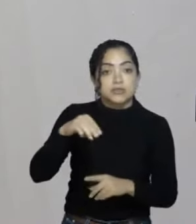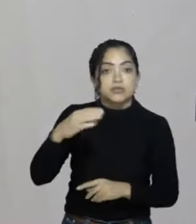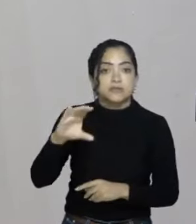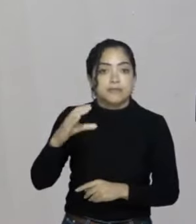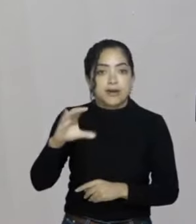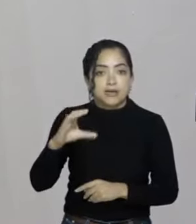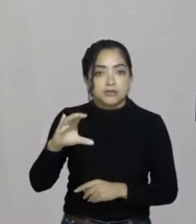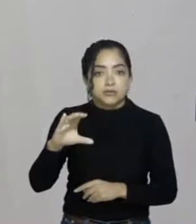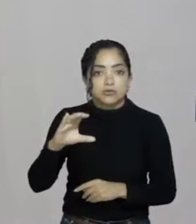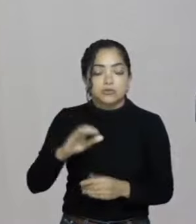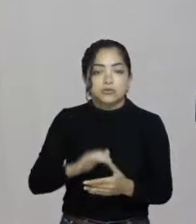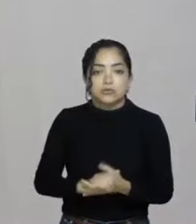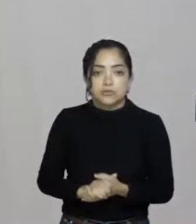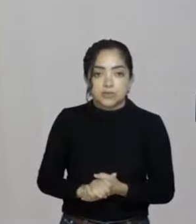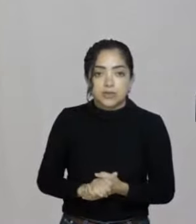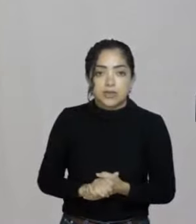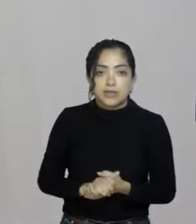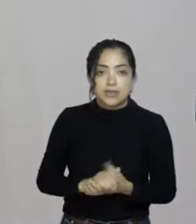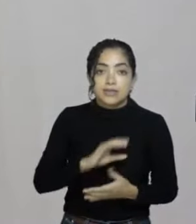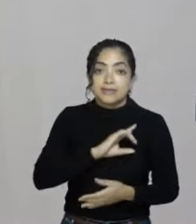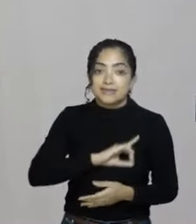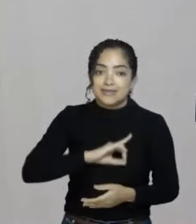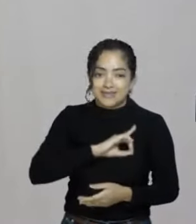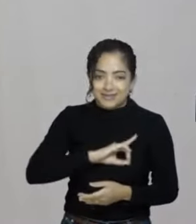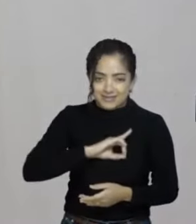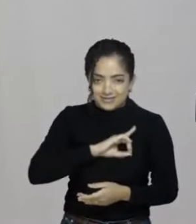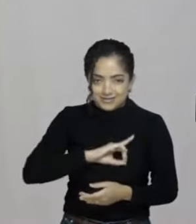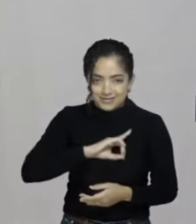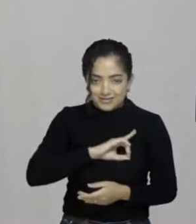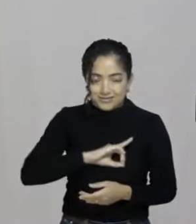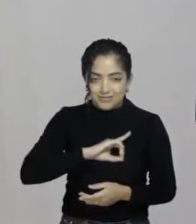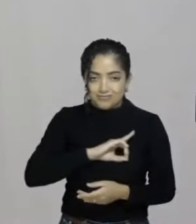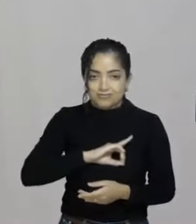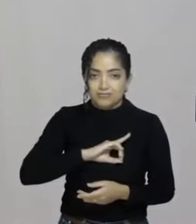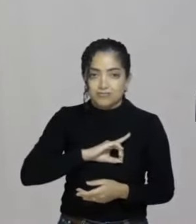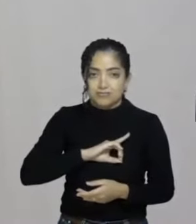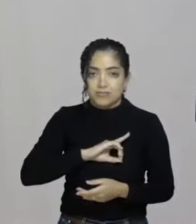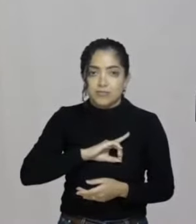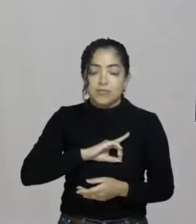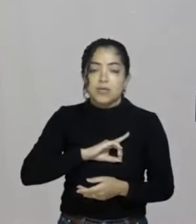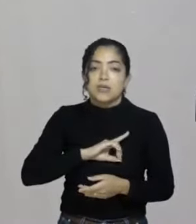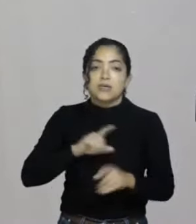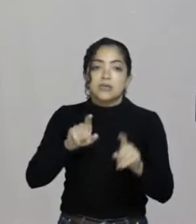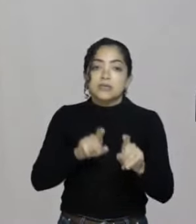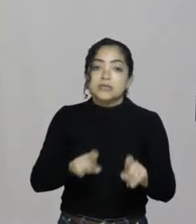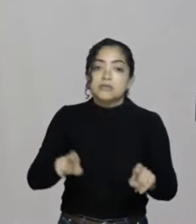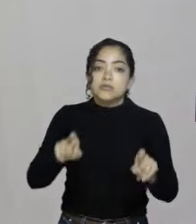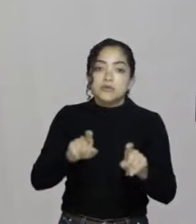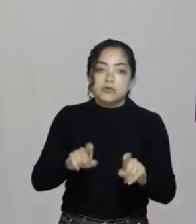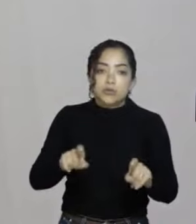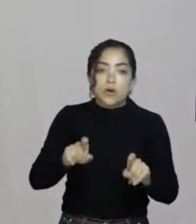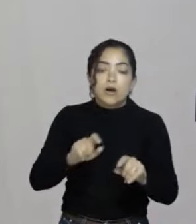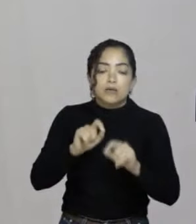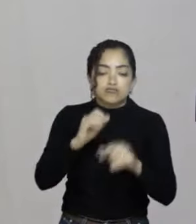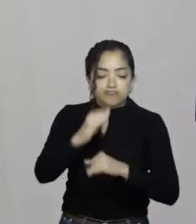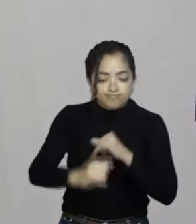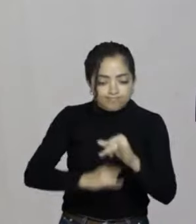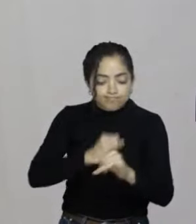instalação de uma delegacia de crime cibernéticos na cidade de Joinville tendo em vista o incremento astronômico